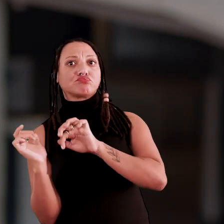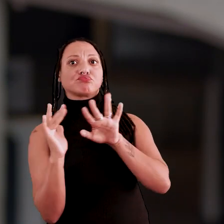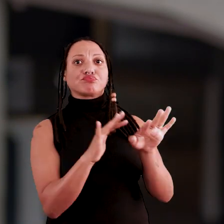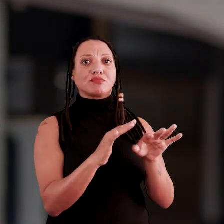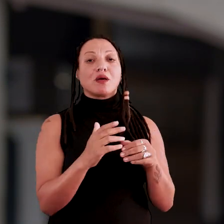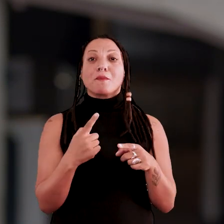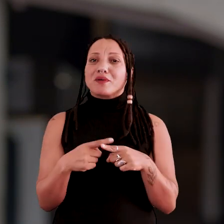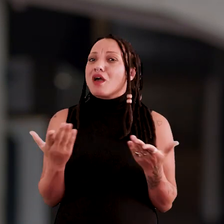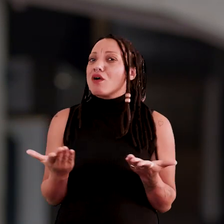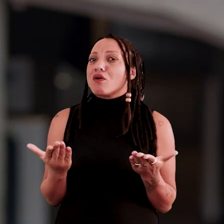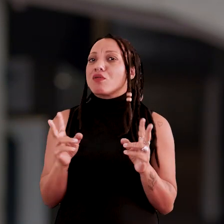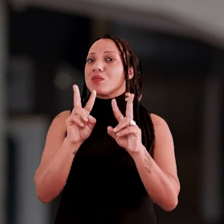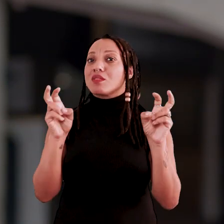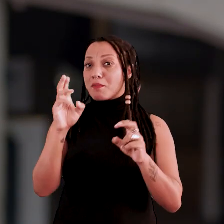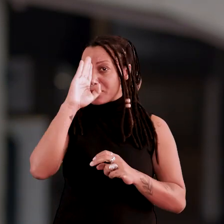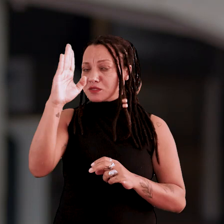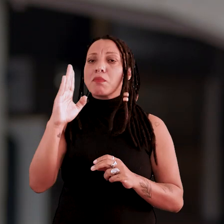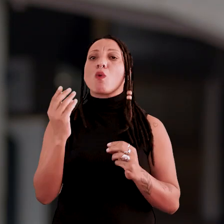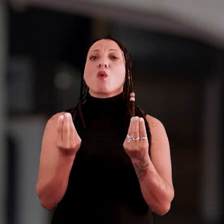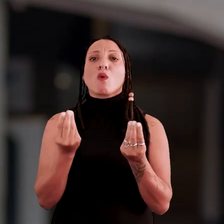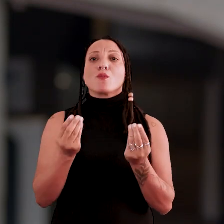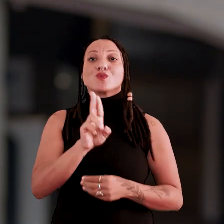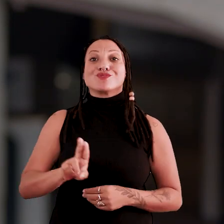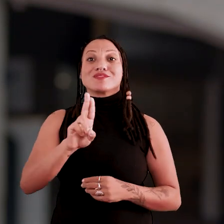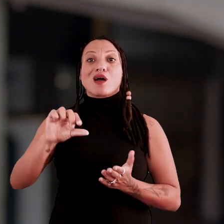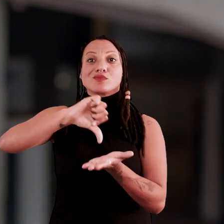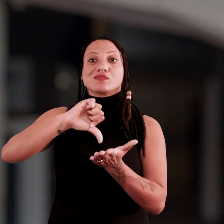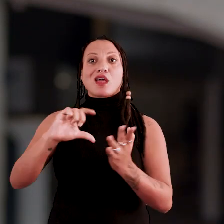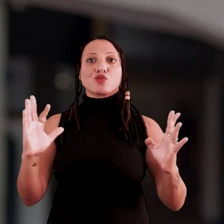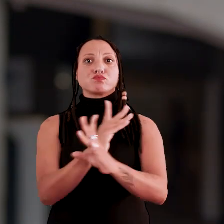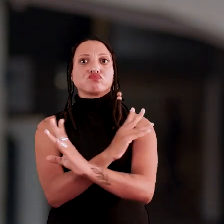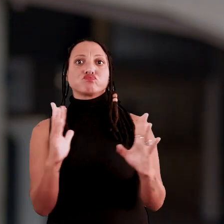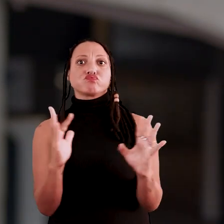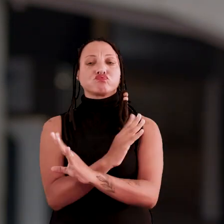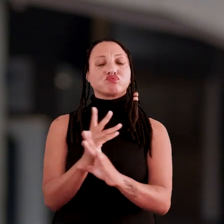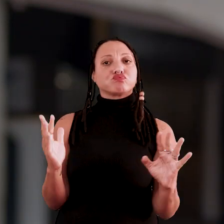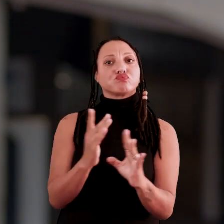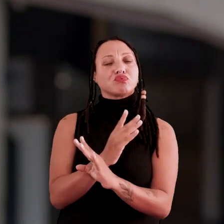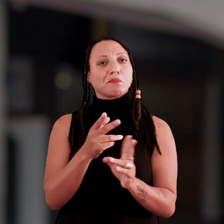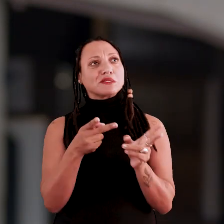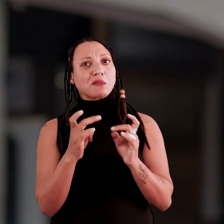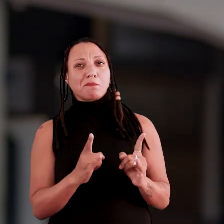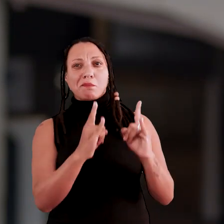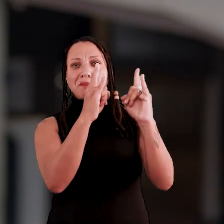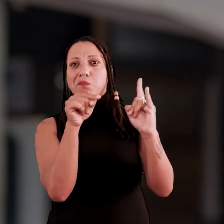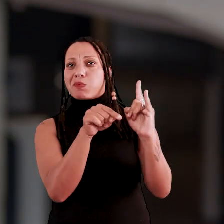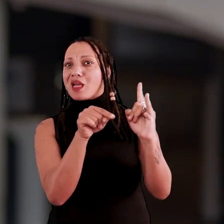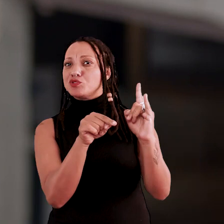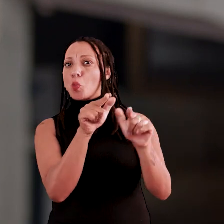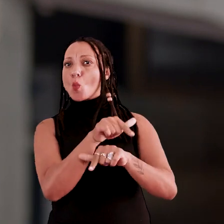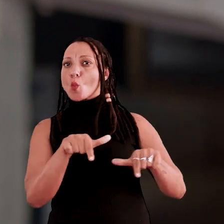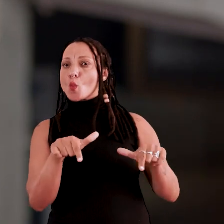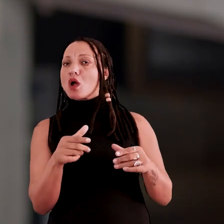como uma estrutura primária, né? Então, a partir disso, o projeto foi desenvolvido para entender um cenário quase que fictício, né? Um